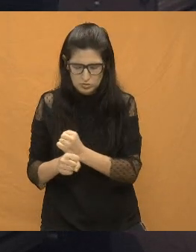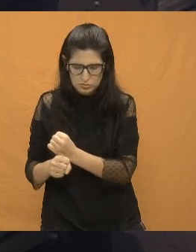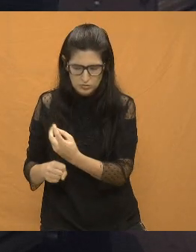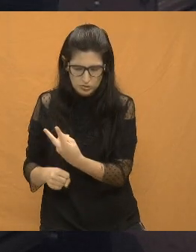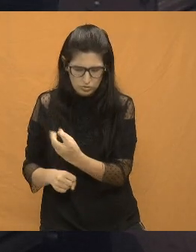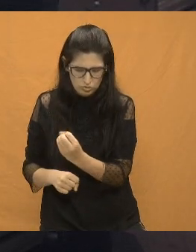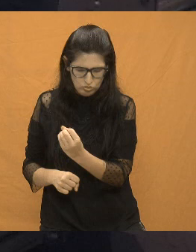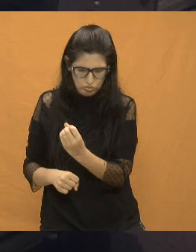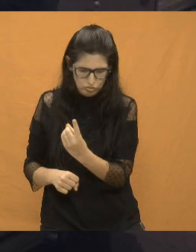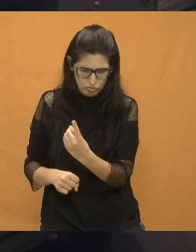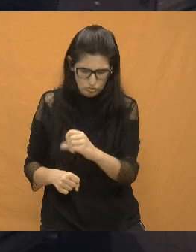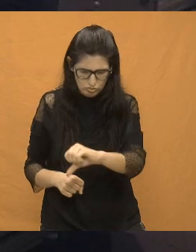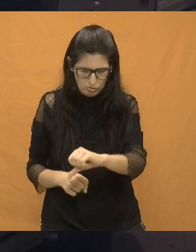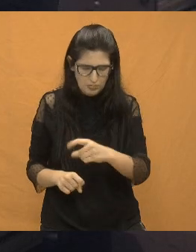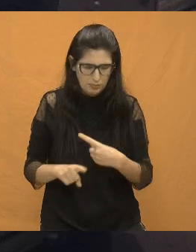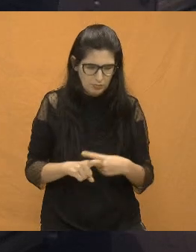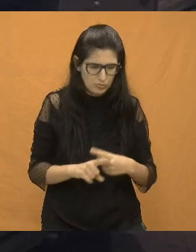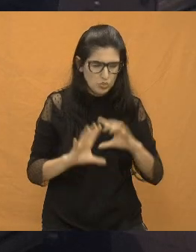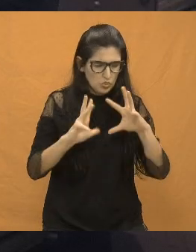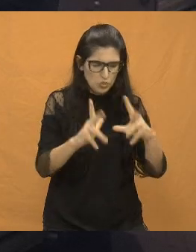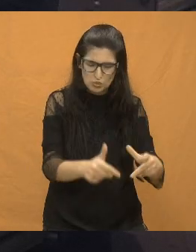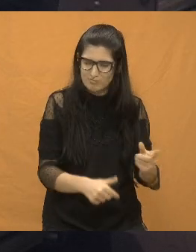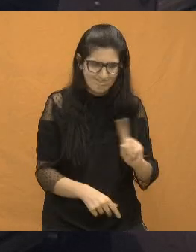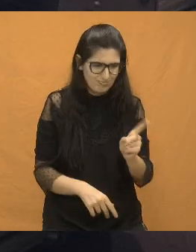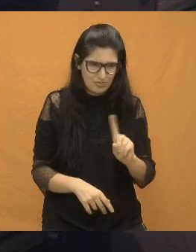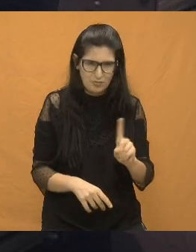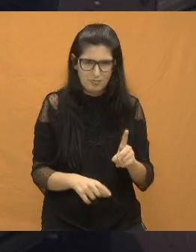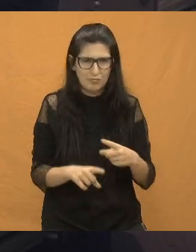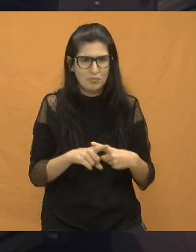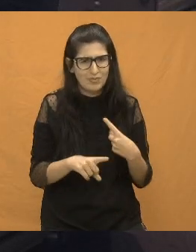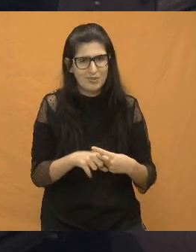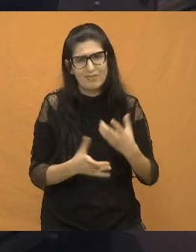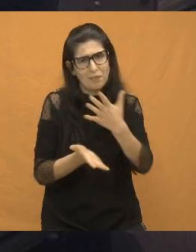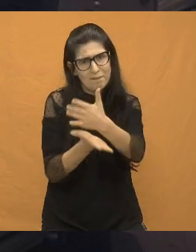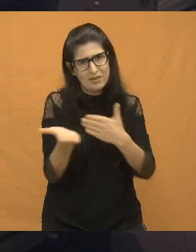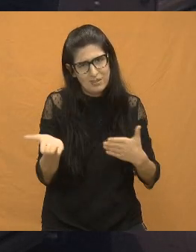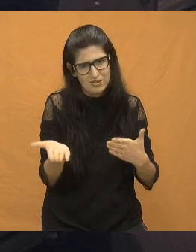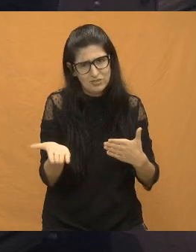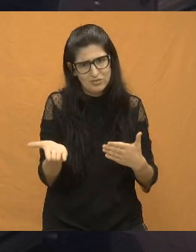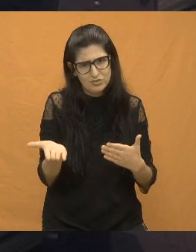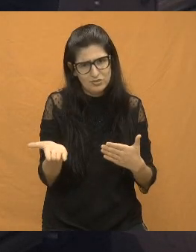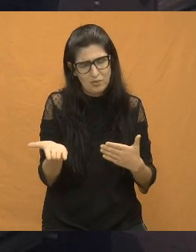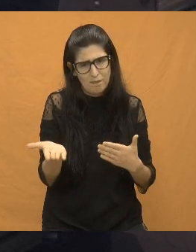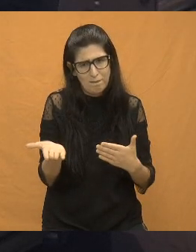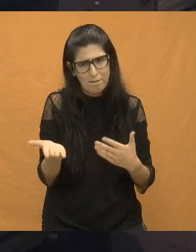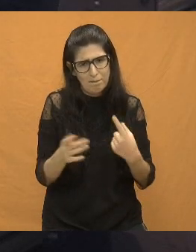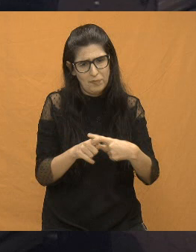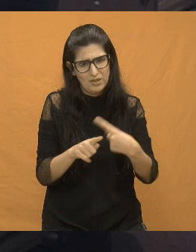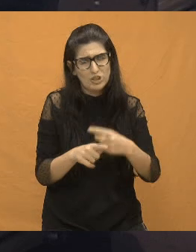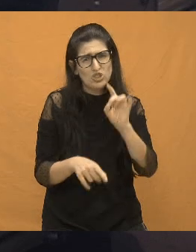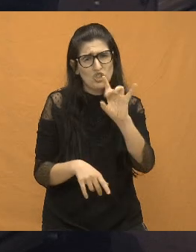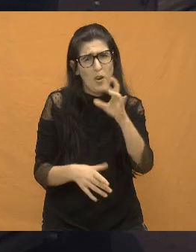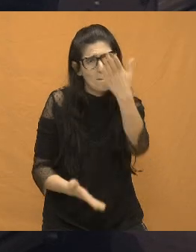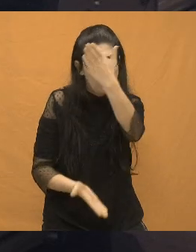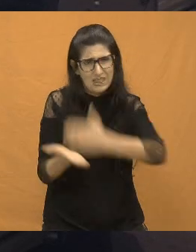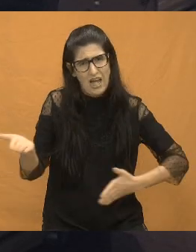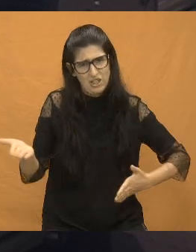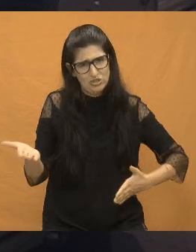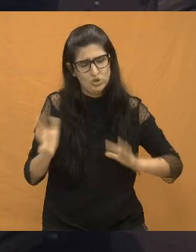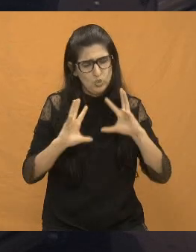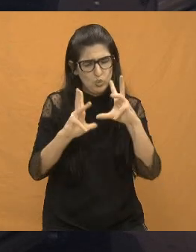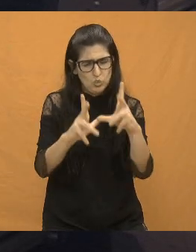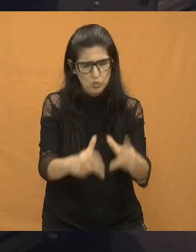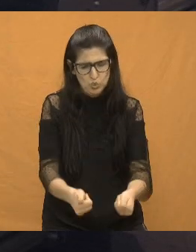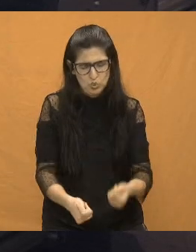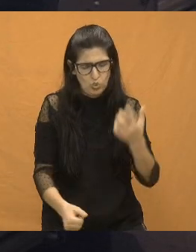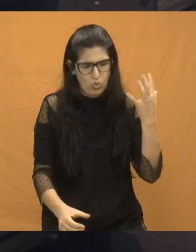porque a execução do exercício ela está já quase na metade. Então ela está só parcialmente. Não vai estar todo esse montante. Como